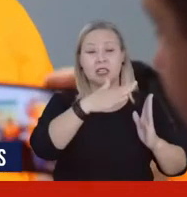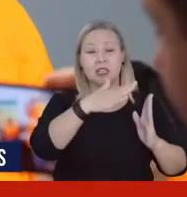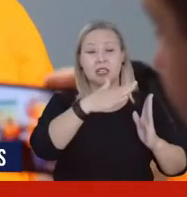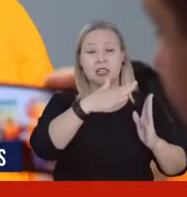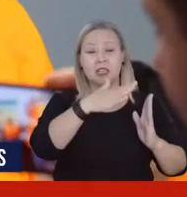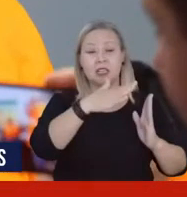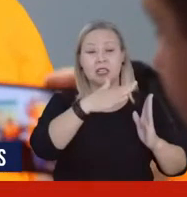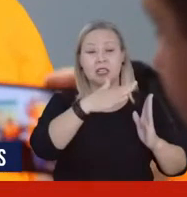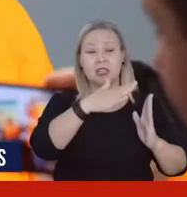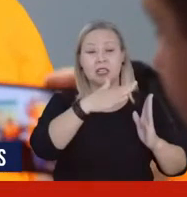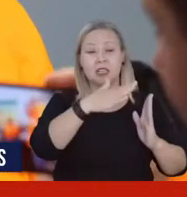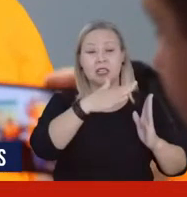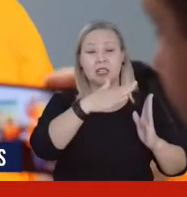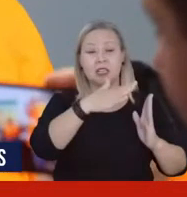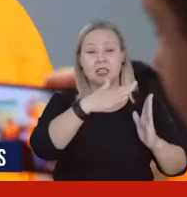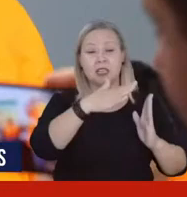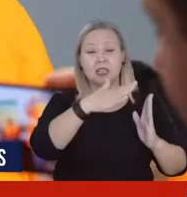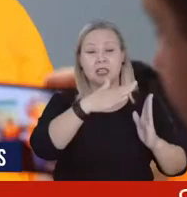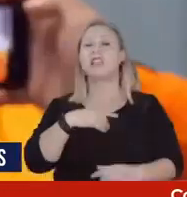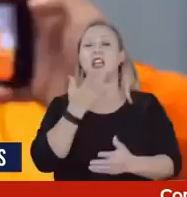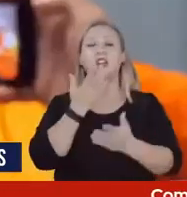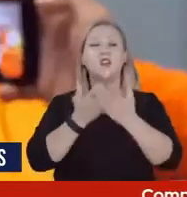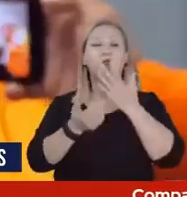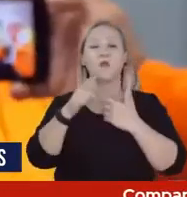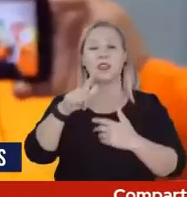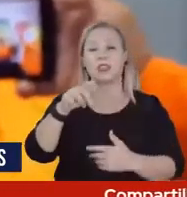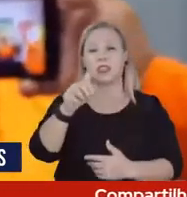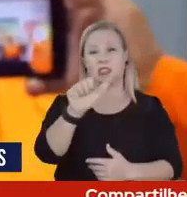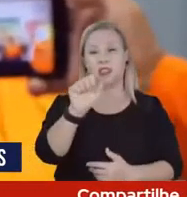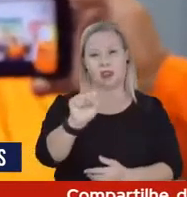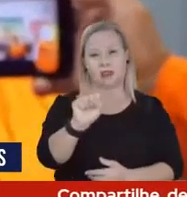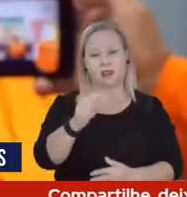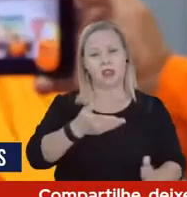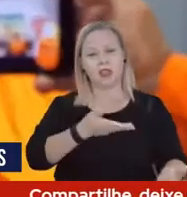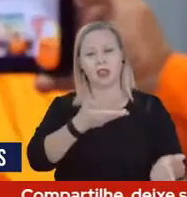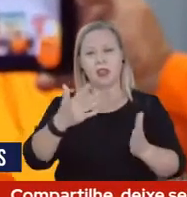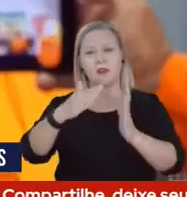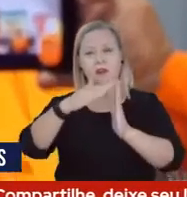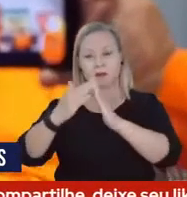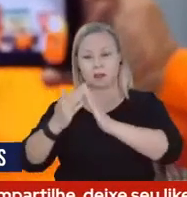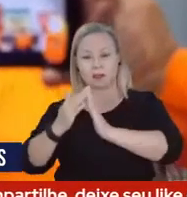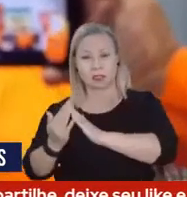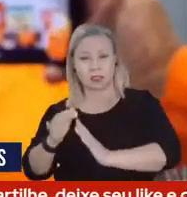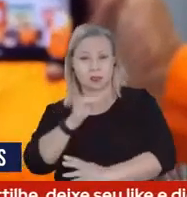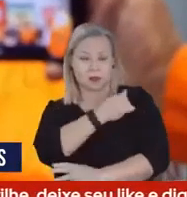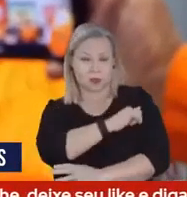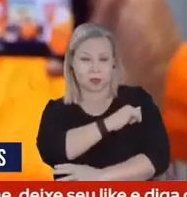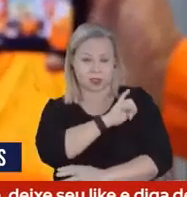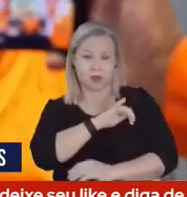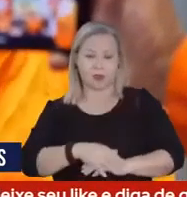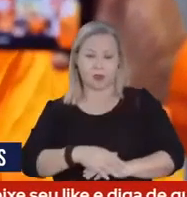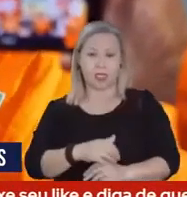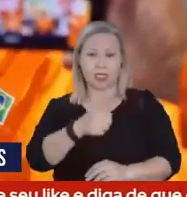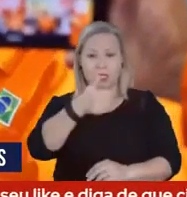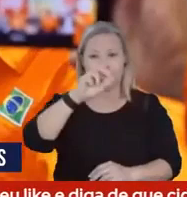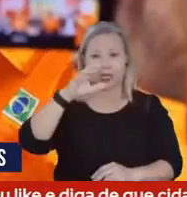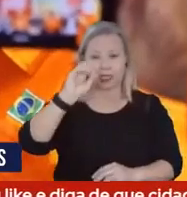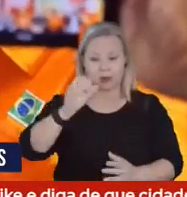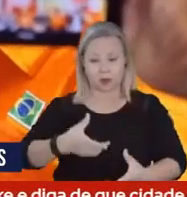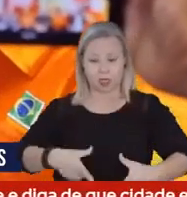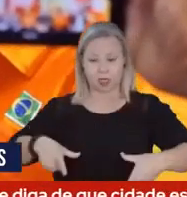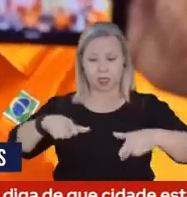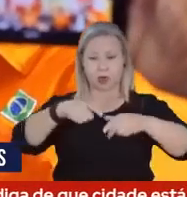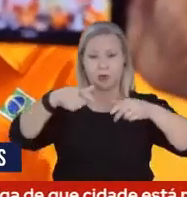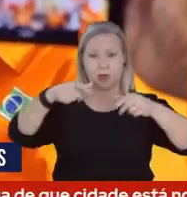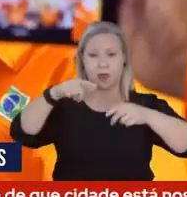comida e gás. E nós levamos à Rocinha 150 botijões e 150 cestas doadas pela